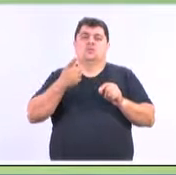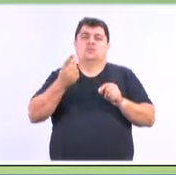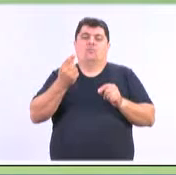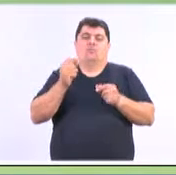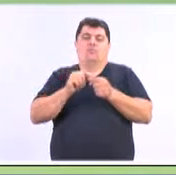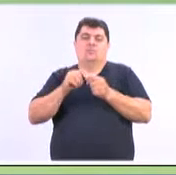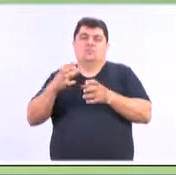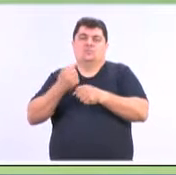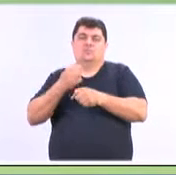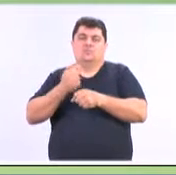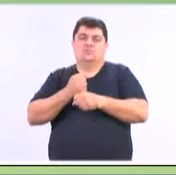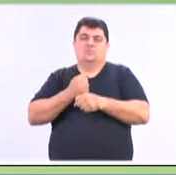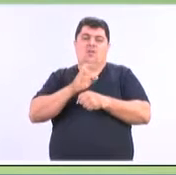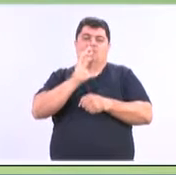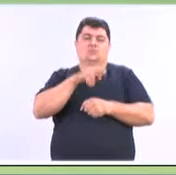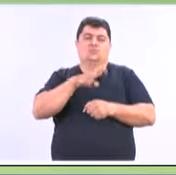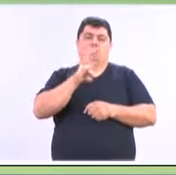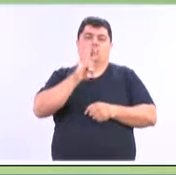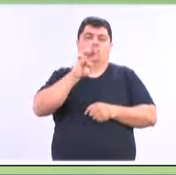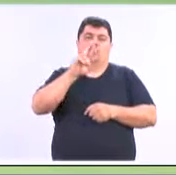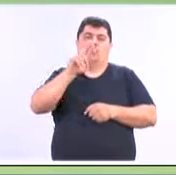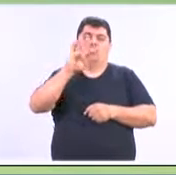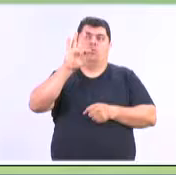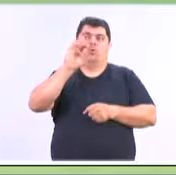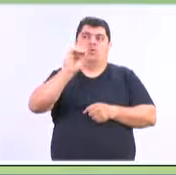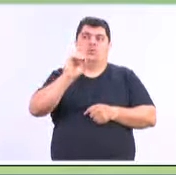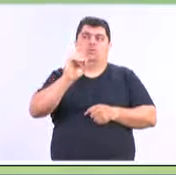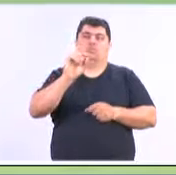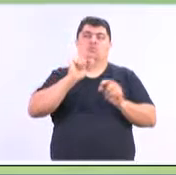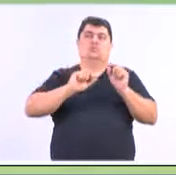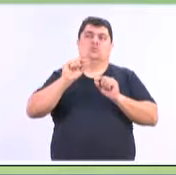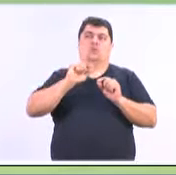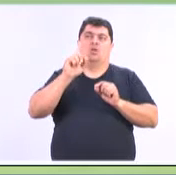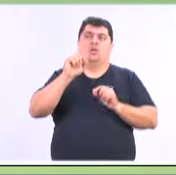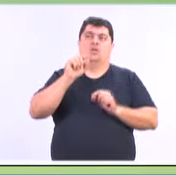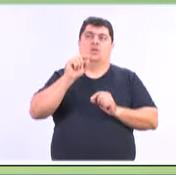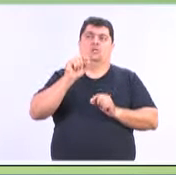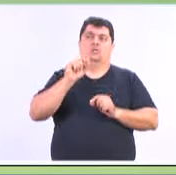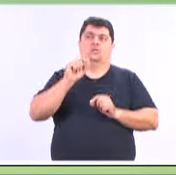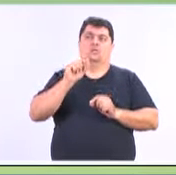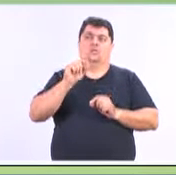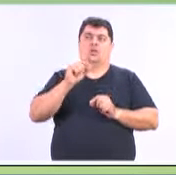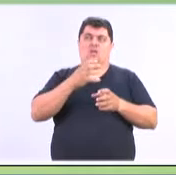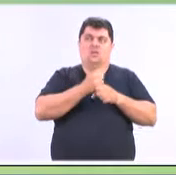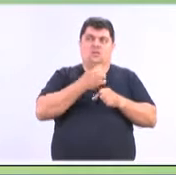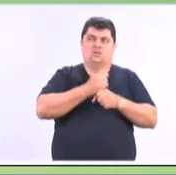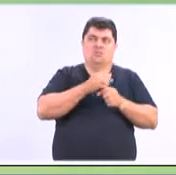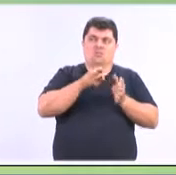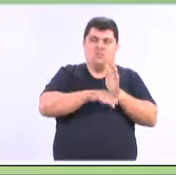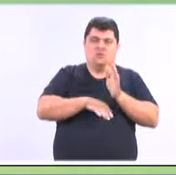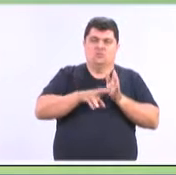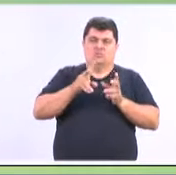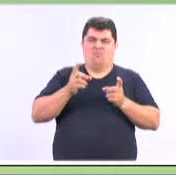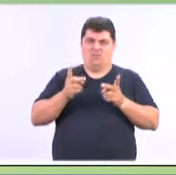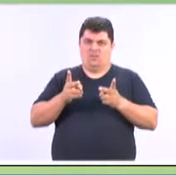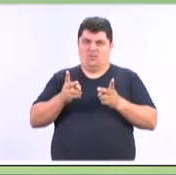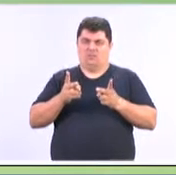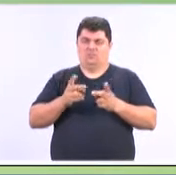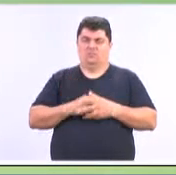quê? Resultado bruto. Correto? Resultado bruto é receita bruta menos deduções das